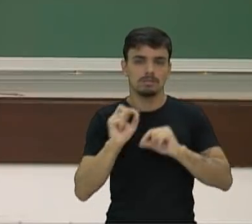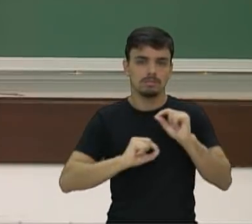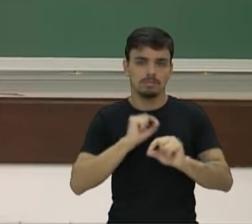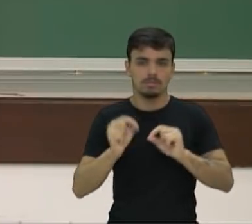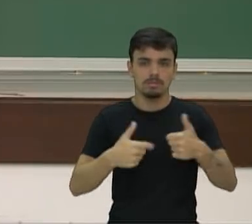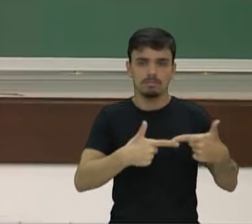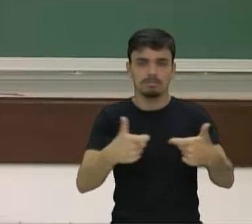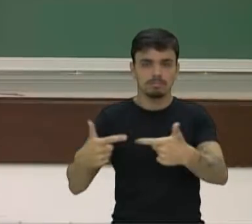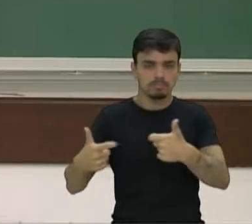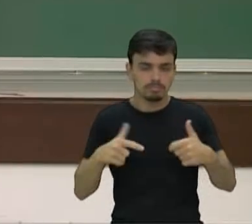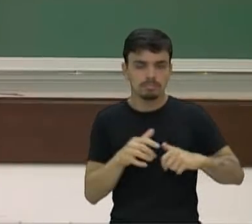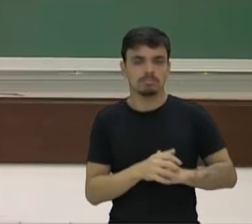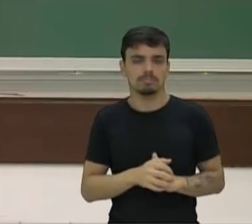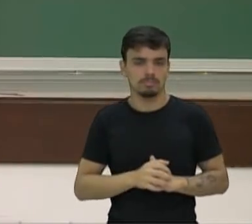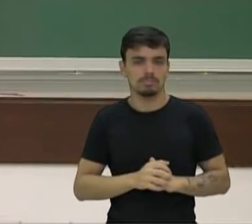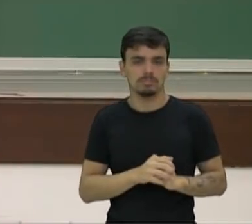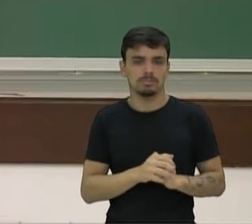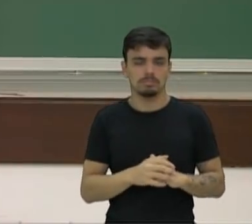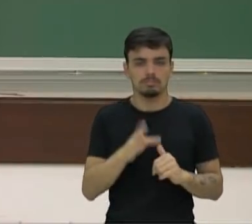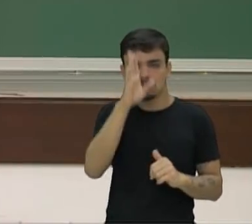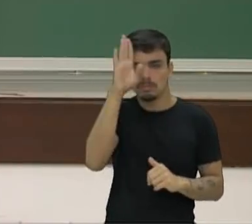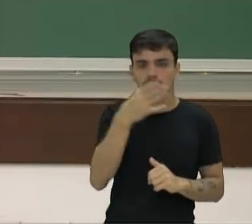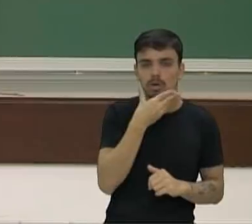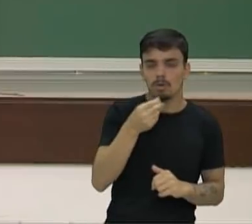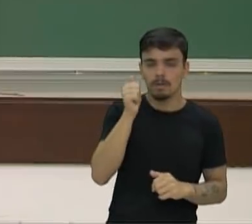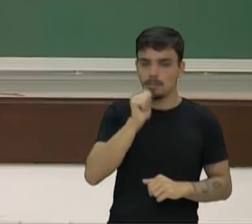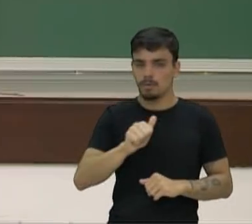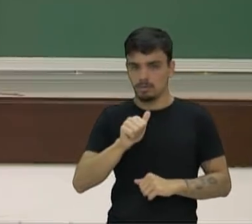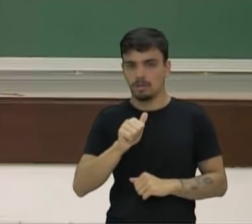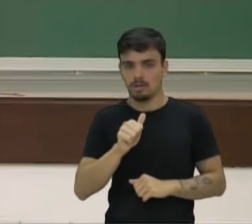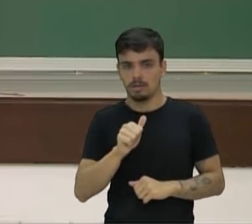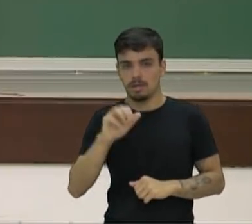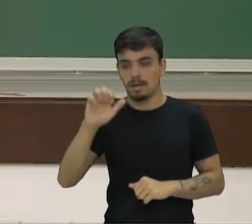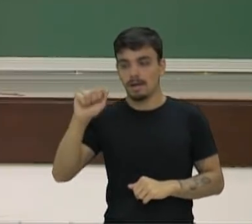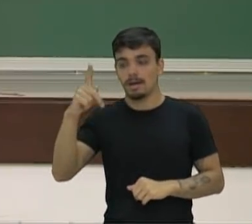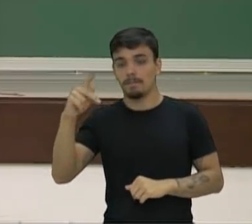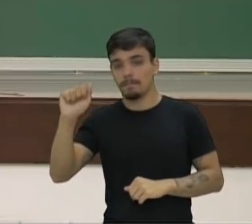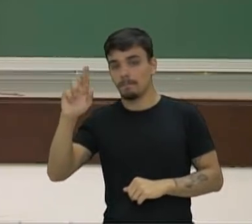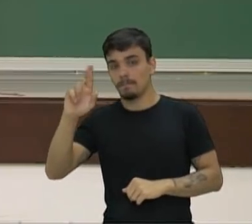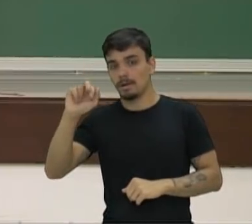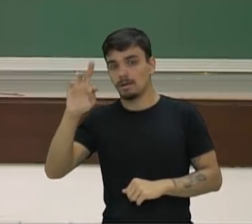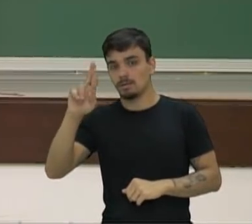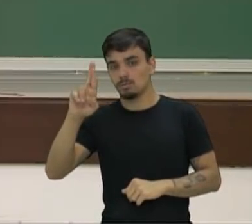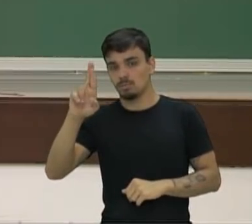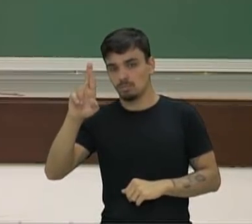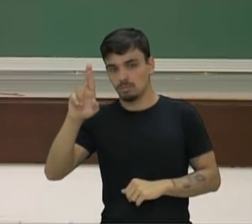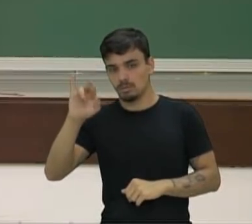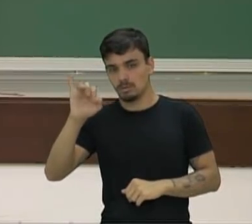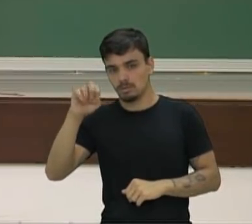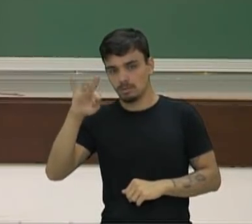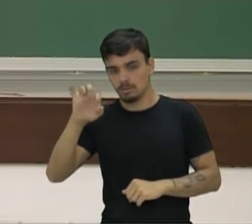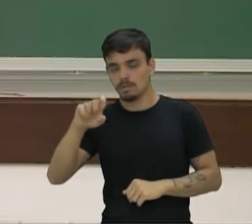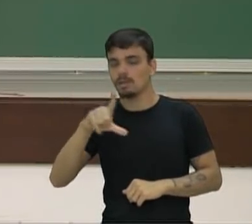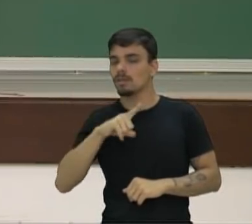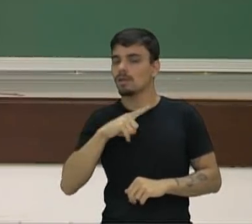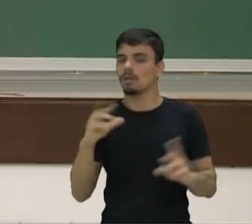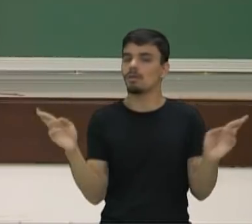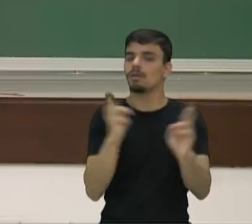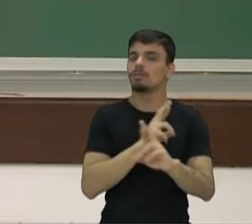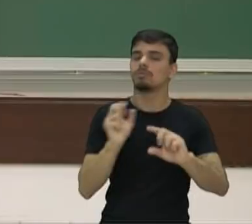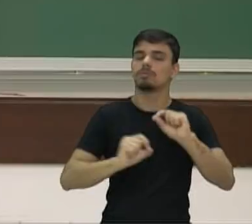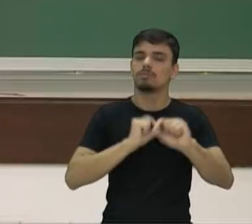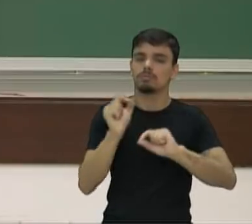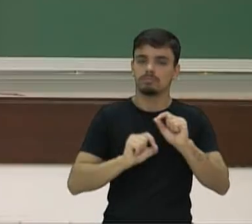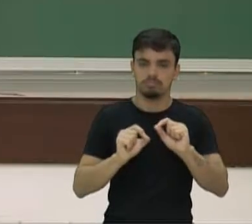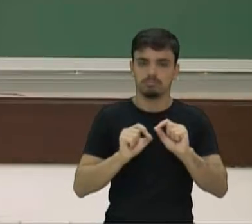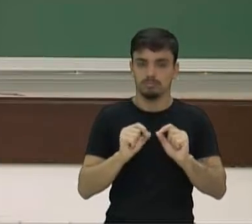à guerra, principalmente o homem e a mulher, a parturiente, ou seja, o momento do parto, está muito relacionado ao grande